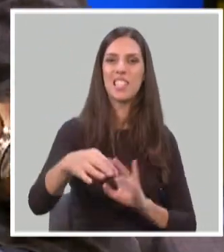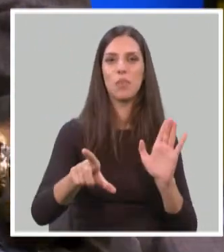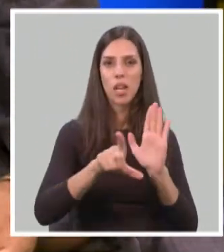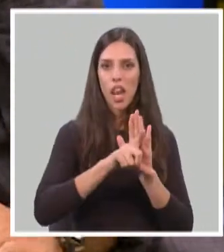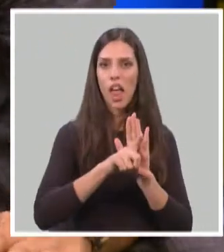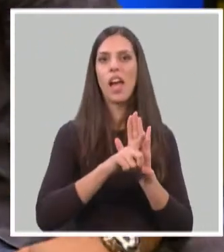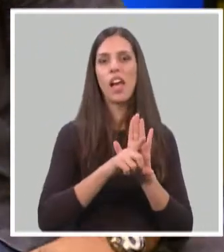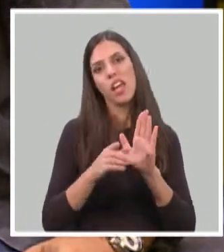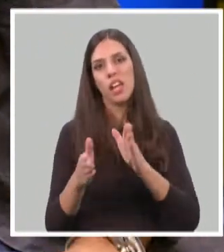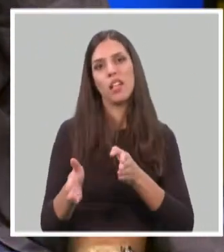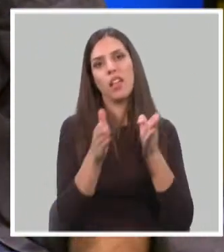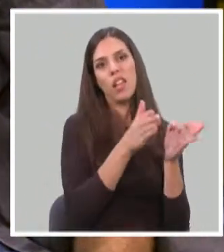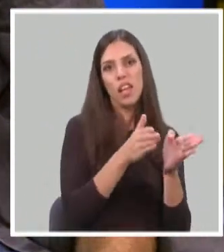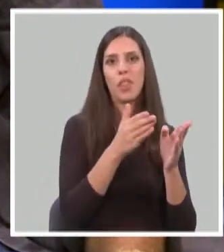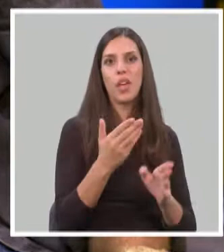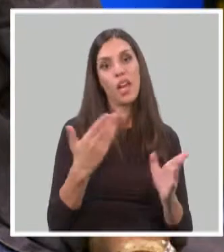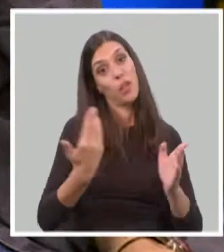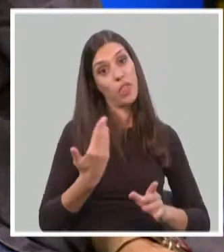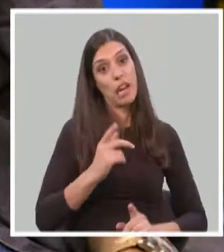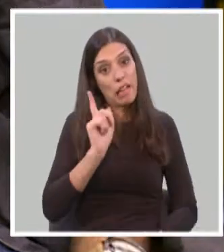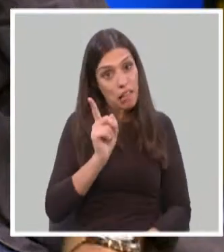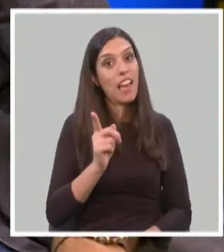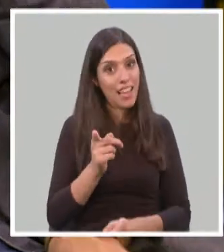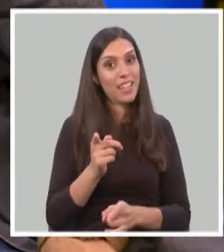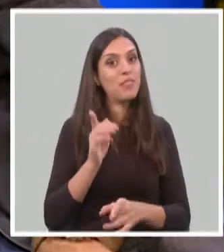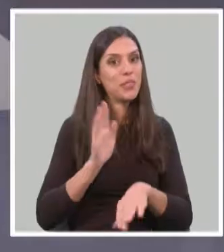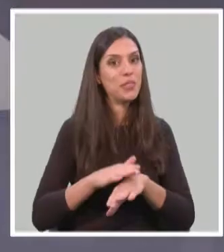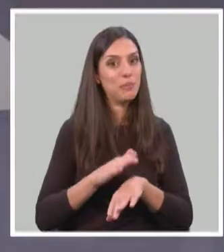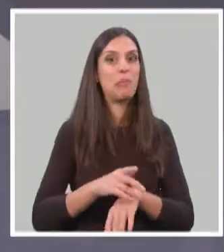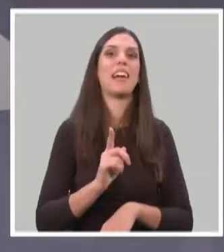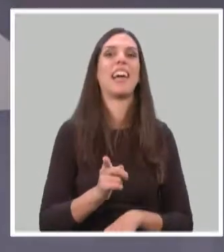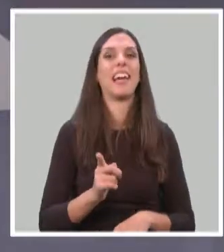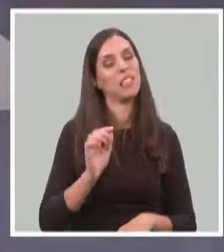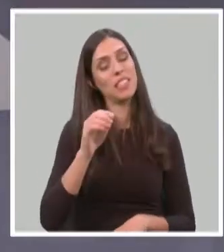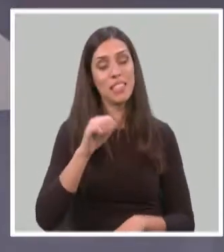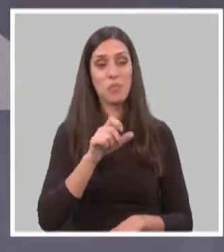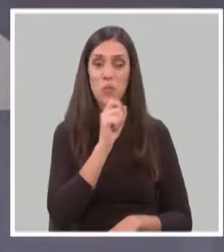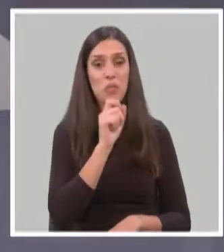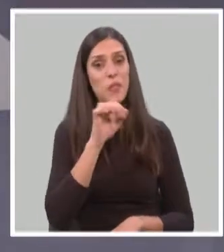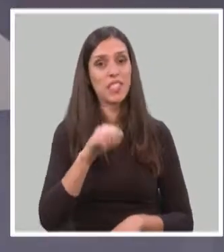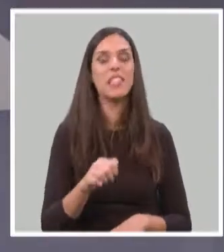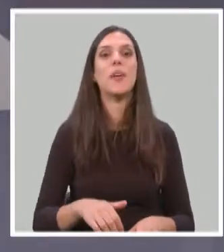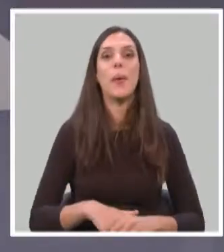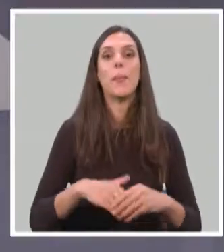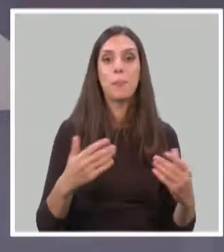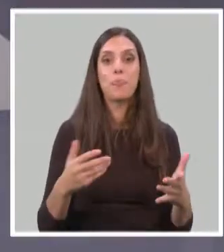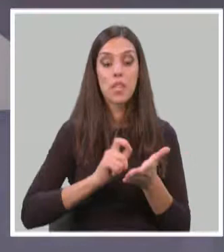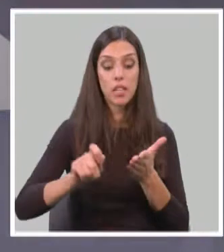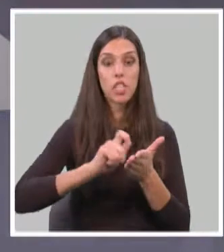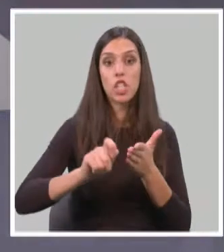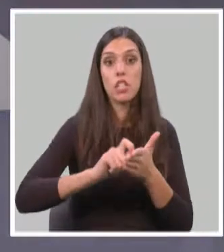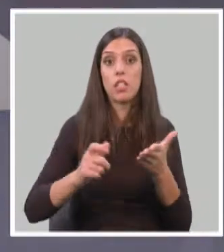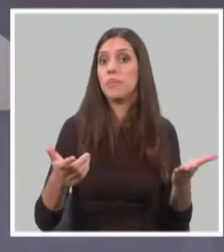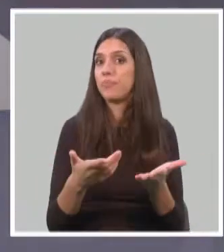lei, quase sempre do lado da autoridade. O direito a vir ao de cima. Deve ser, bem visto. Bem visto. E a